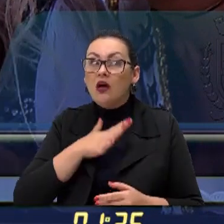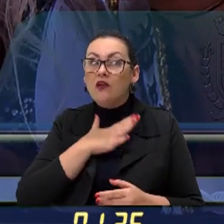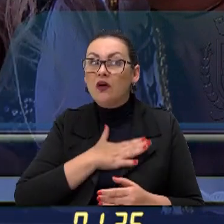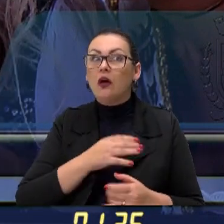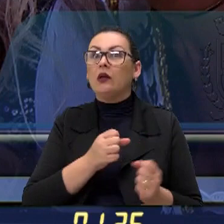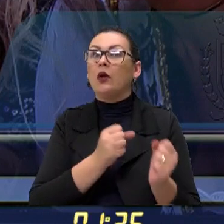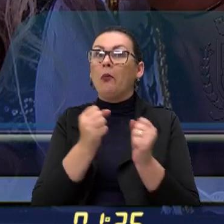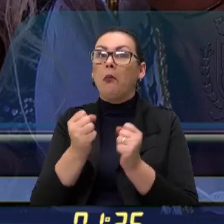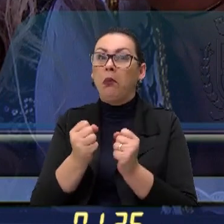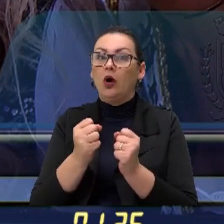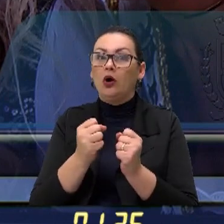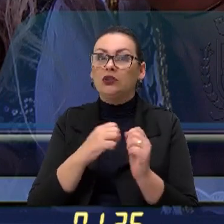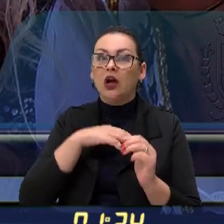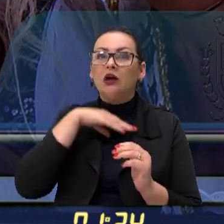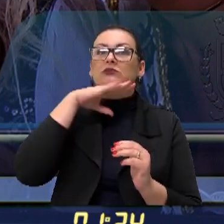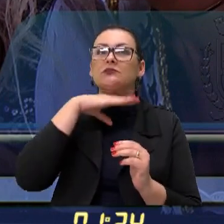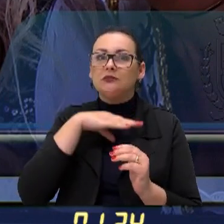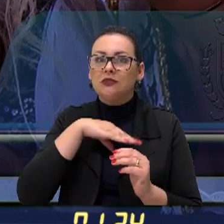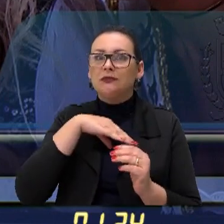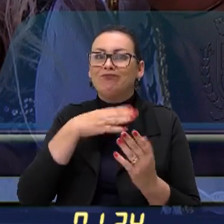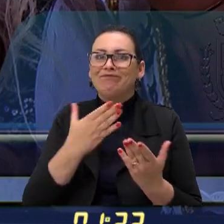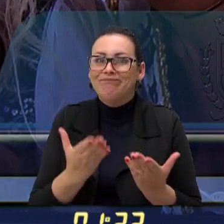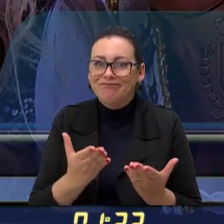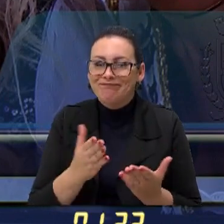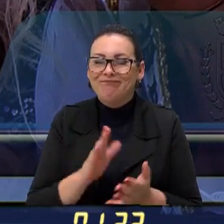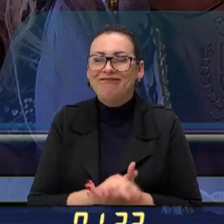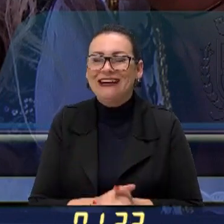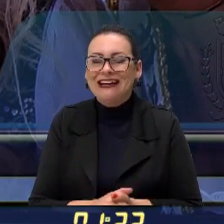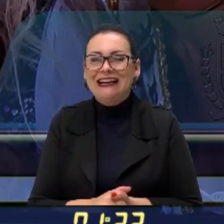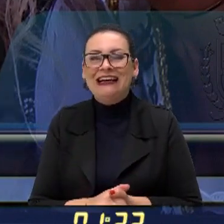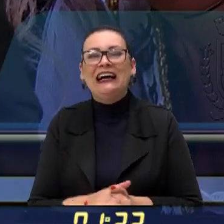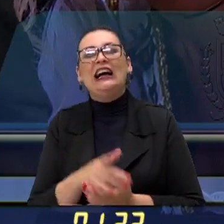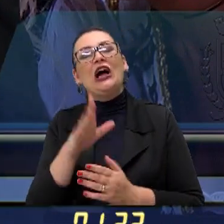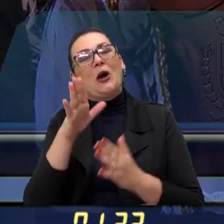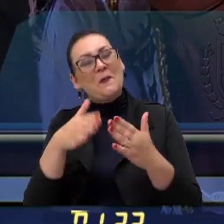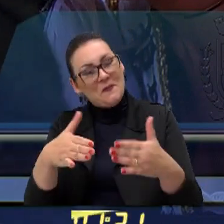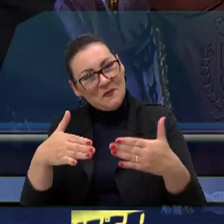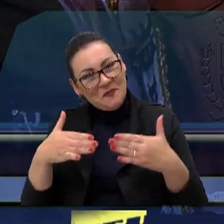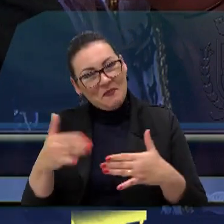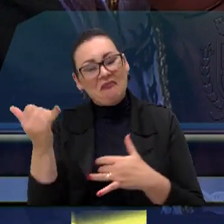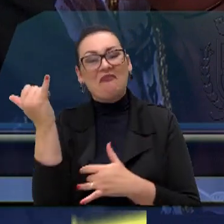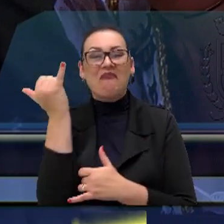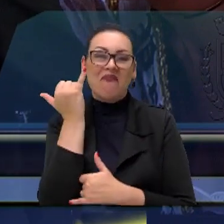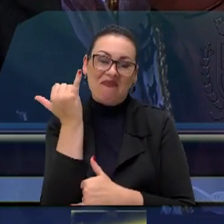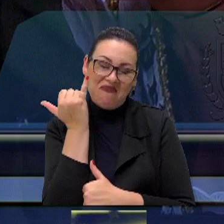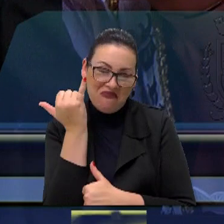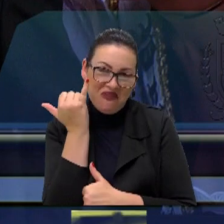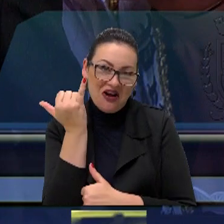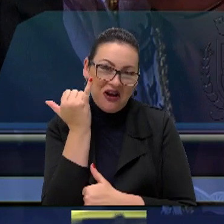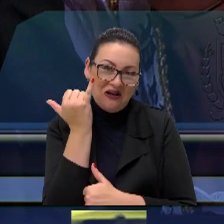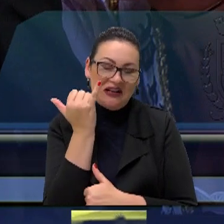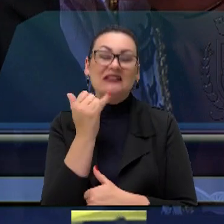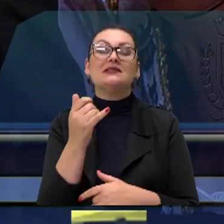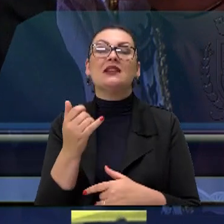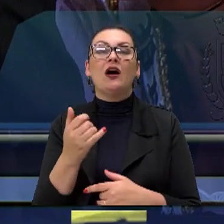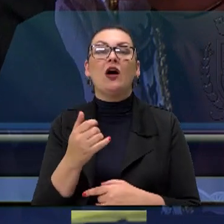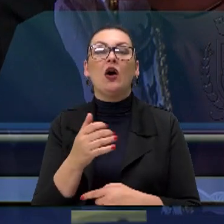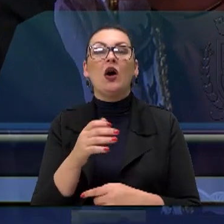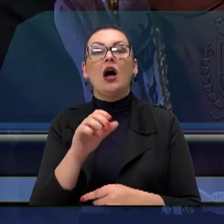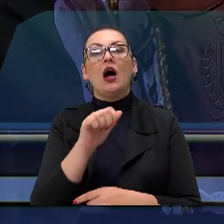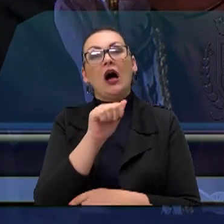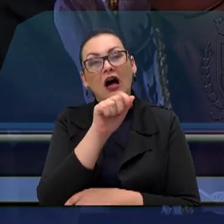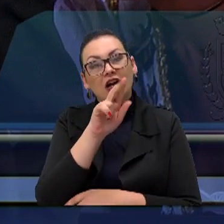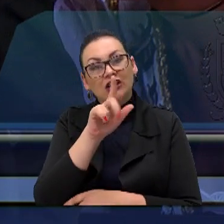o pivô cai. Eu tenho esses problemas. E fiz um outro pedido de informação sobre os agentes de saúde